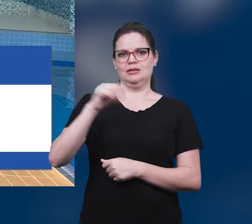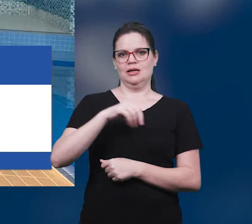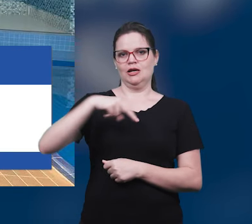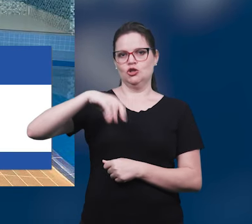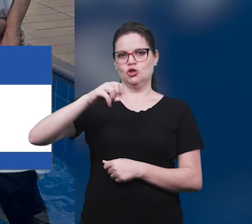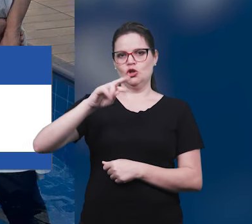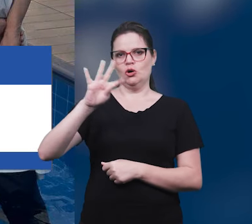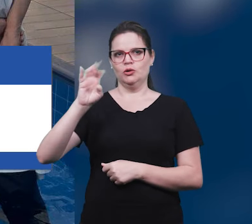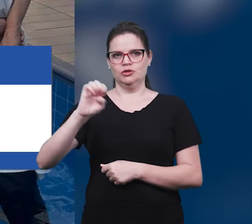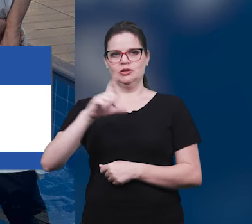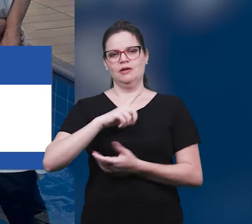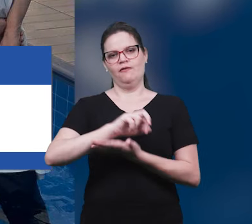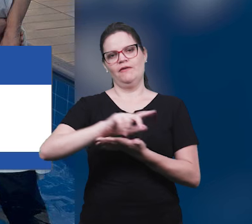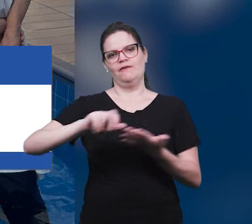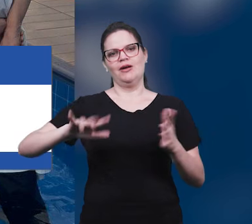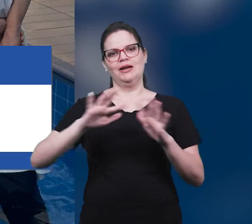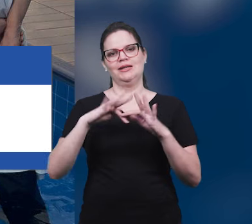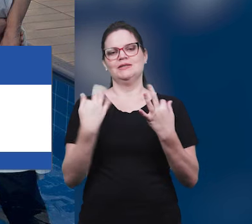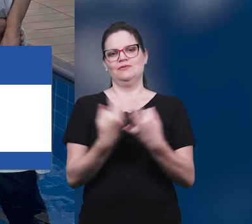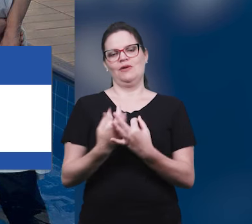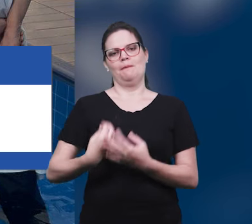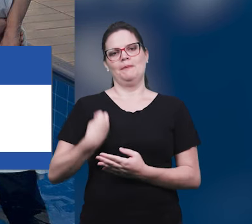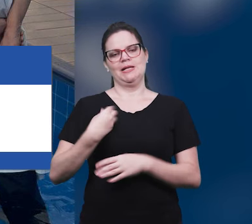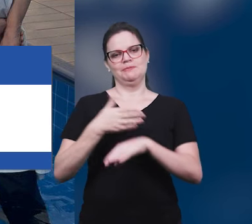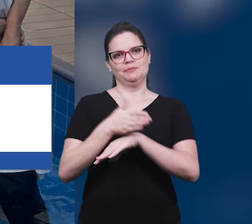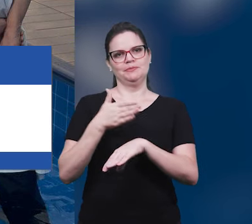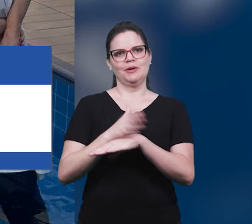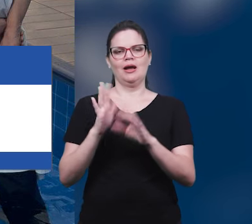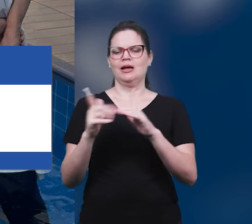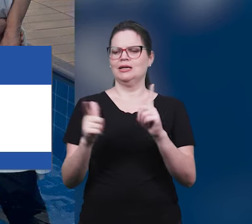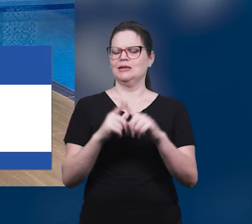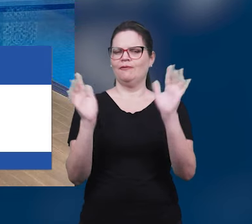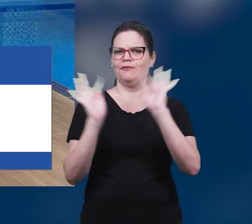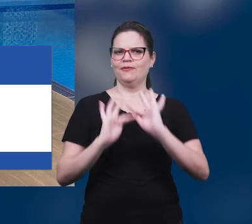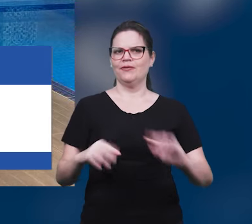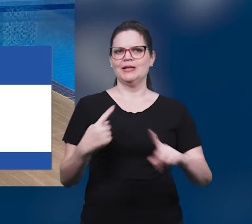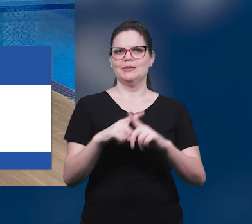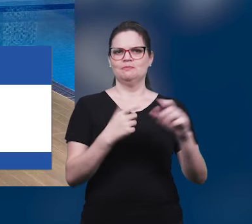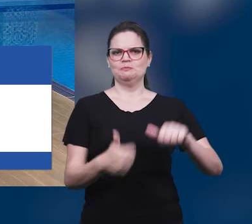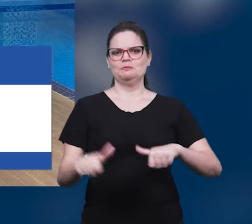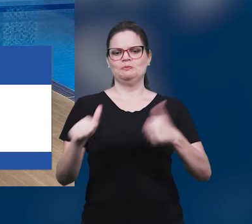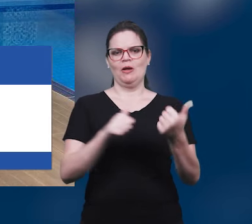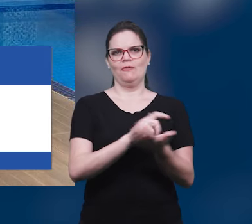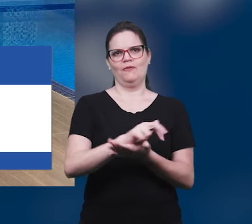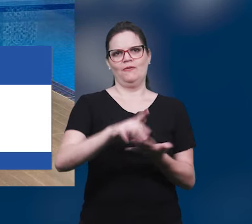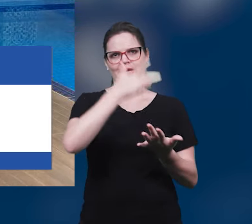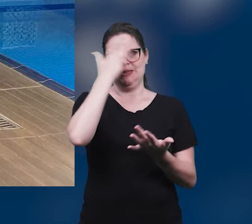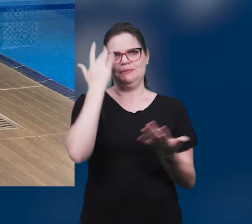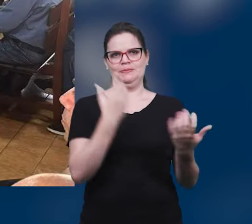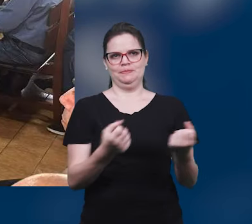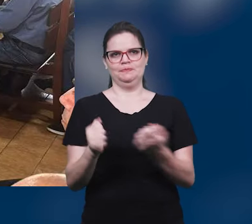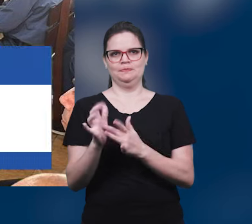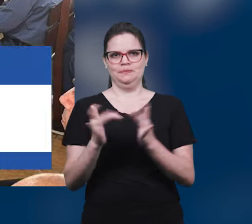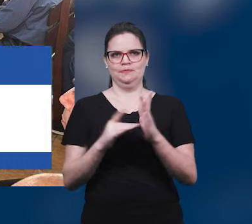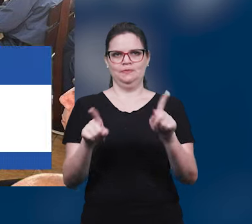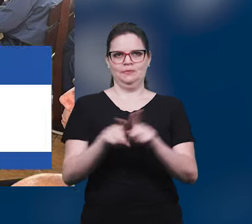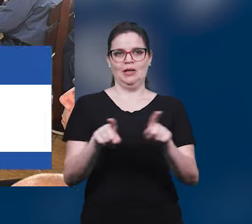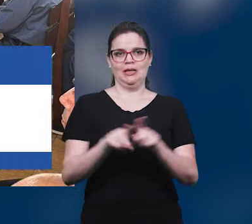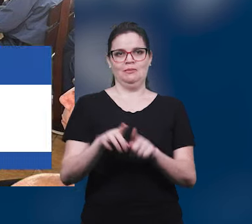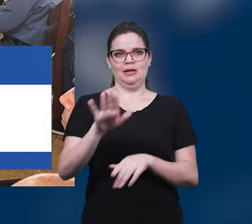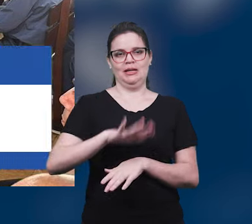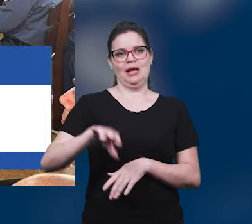onde muitos familiares compareceram a igreja ficou feliz pois o rebanho do Senhor tem prosperado ali naquele lugar na igreja da